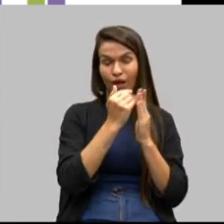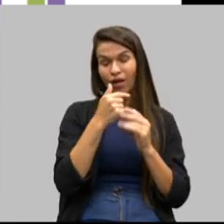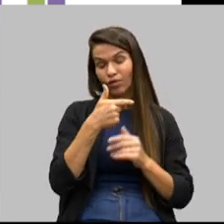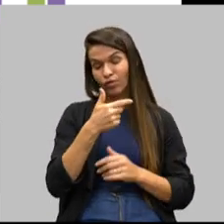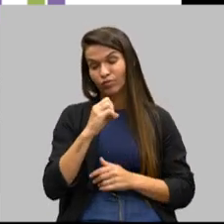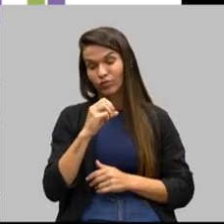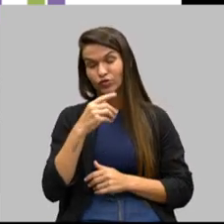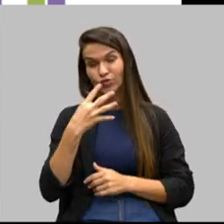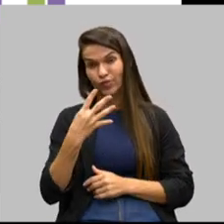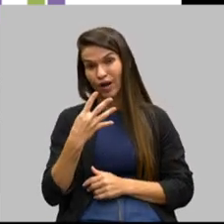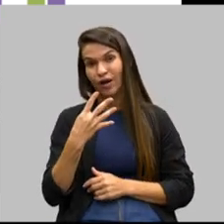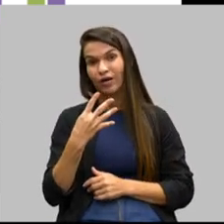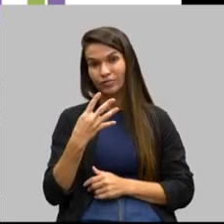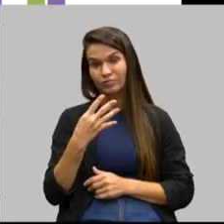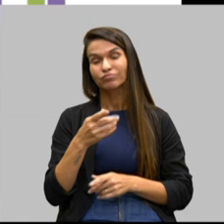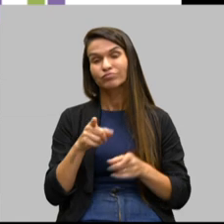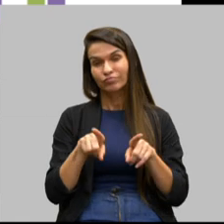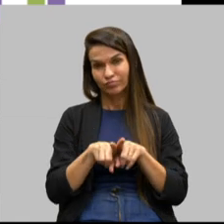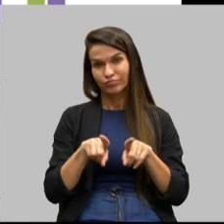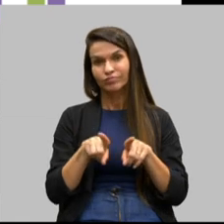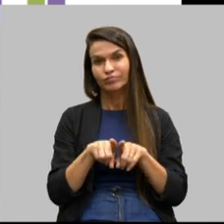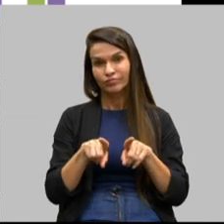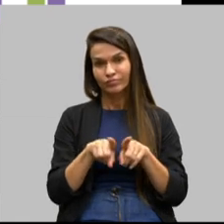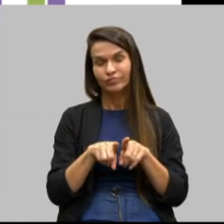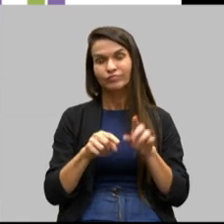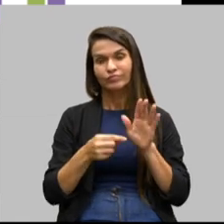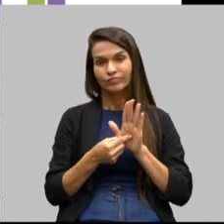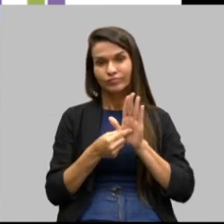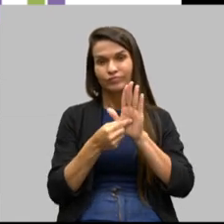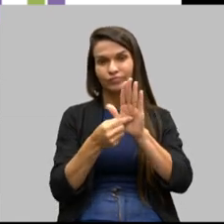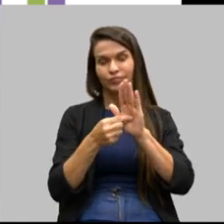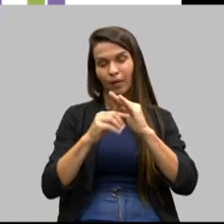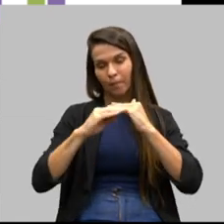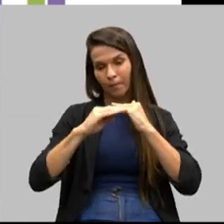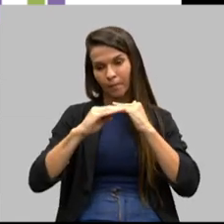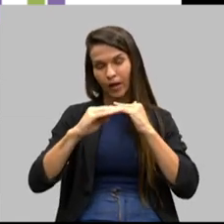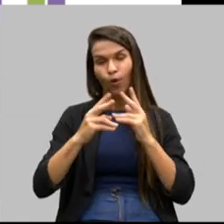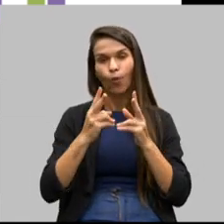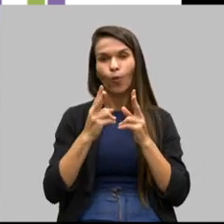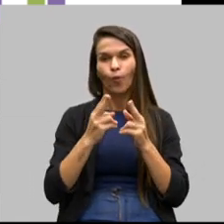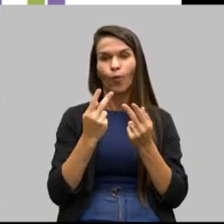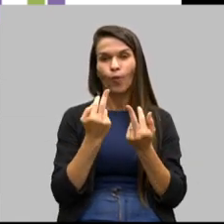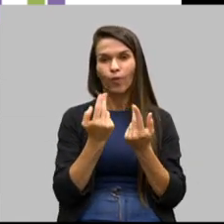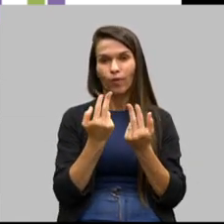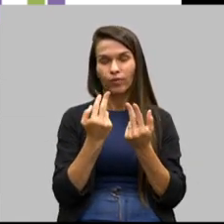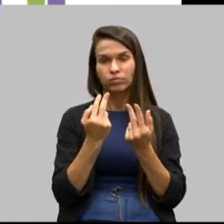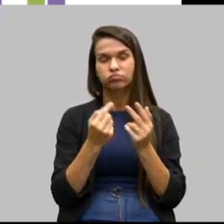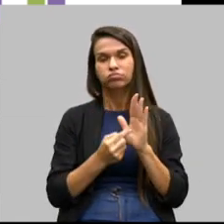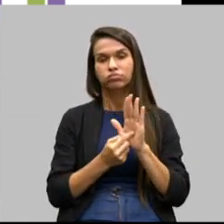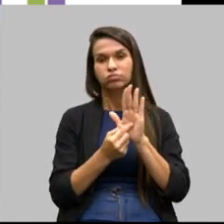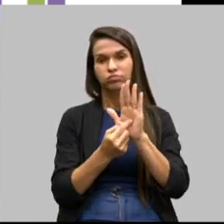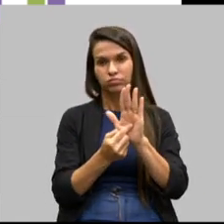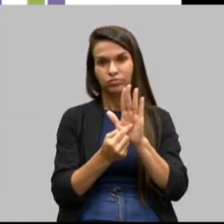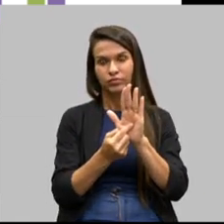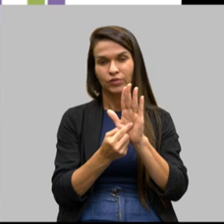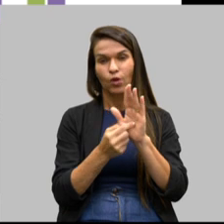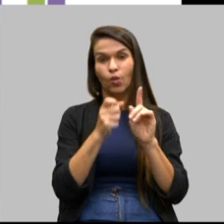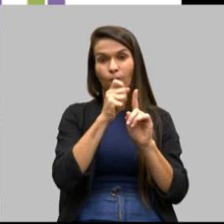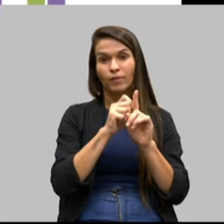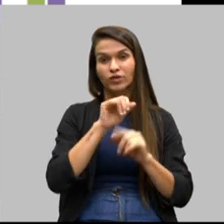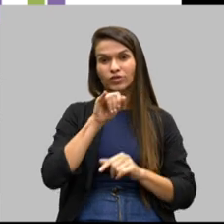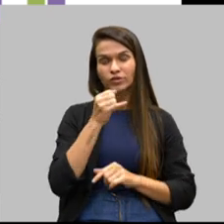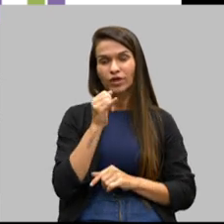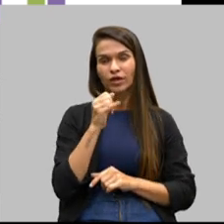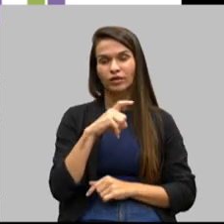Gente, 2024 também está mostrando a mesma tendência. Eu trouxe aqui, em janeiro,